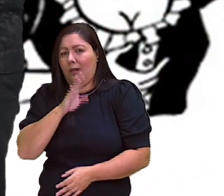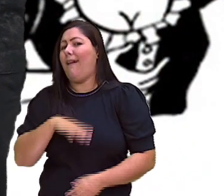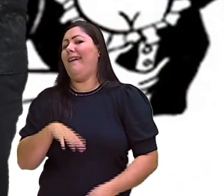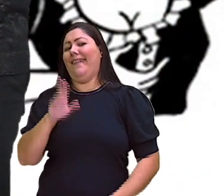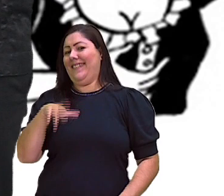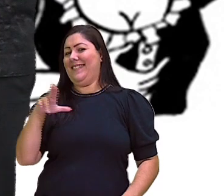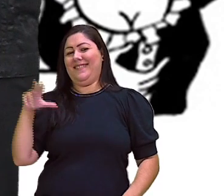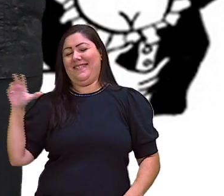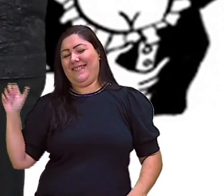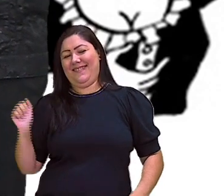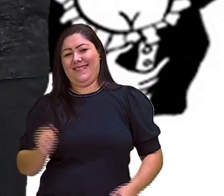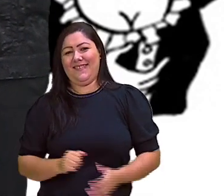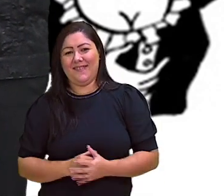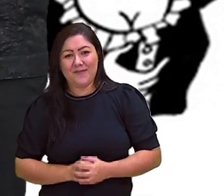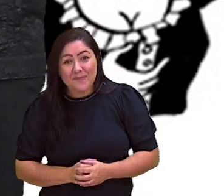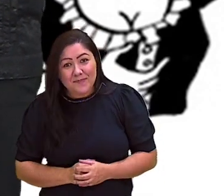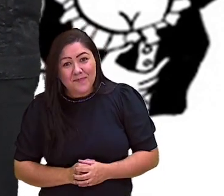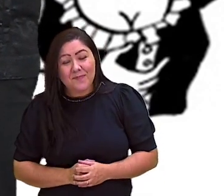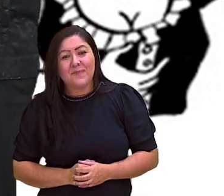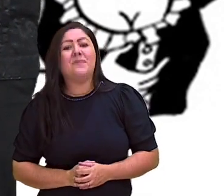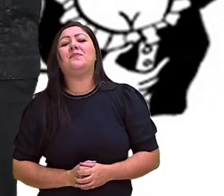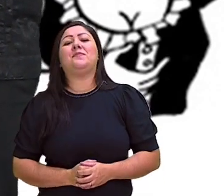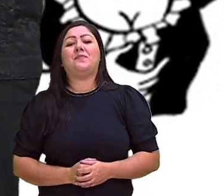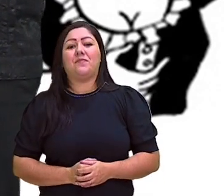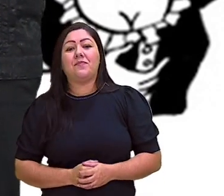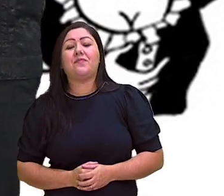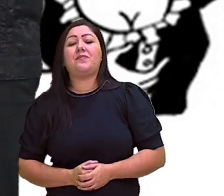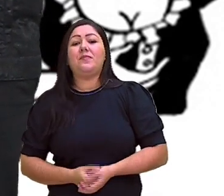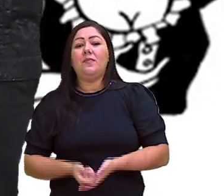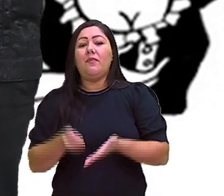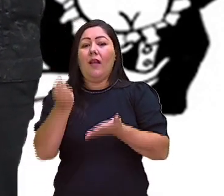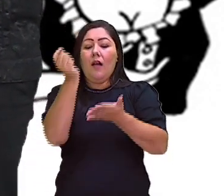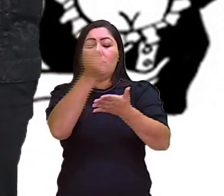Nunca, não é mesmo? Redigido em setembro de